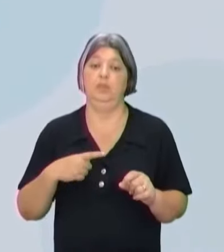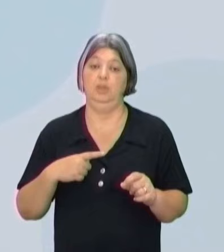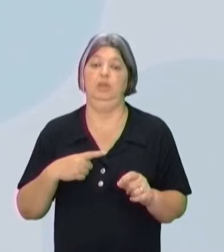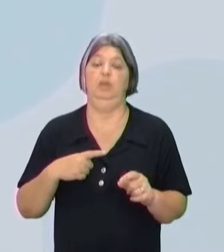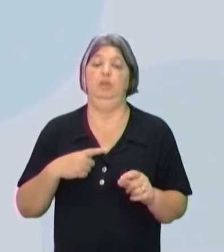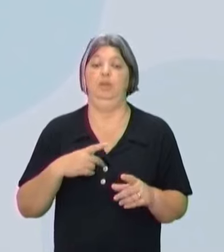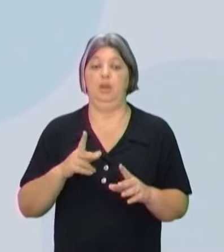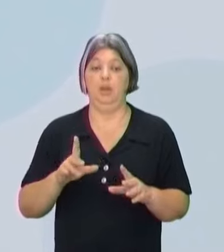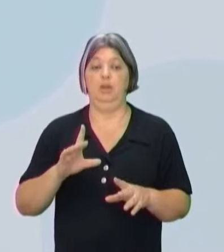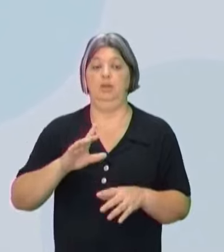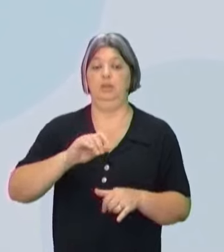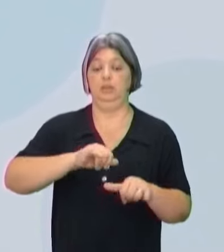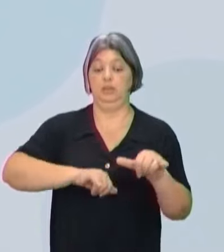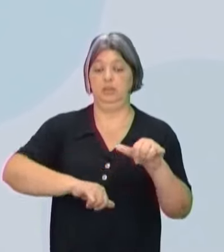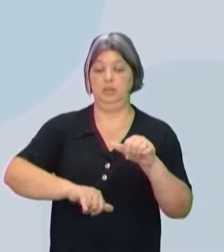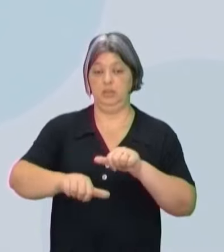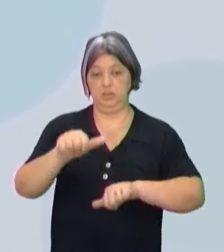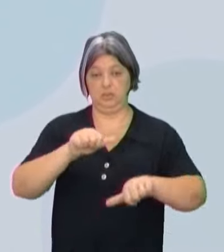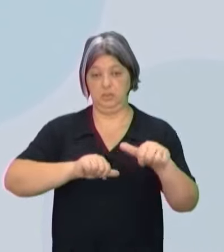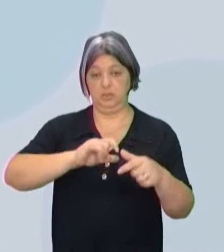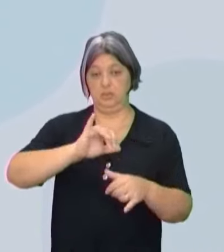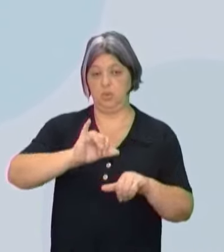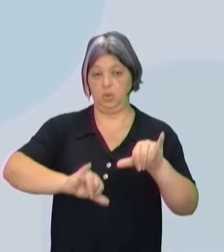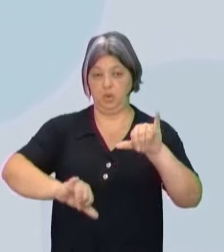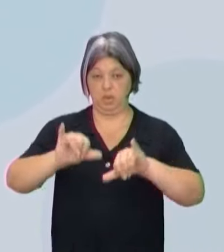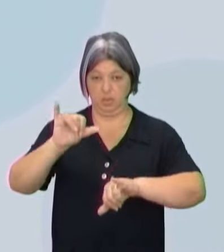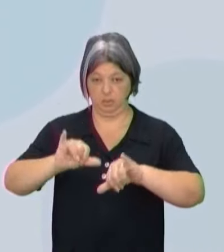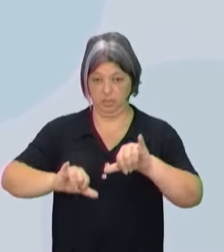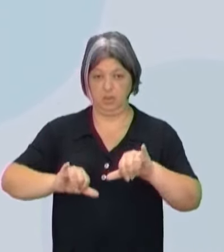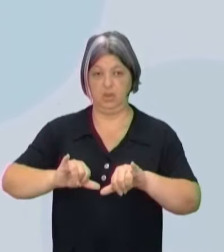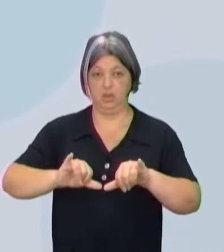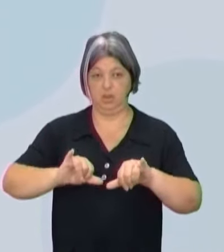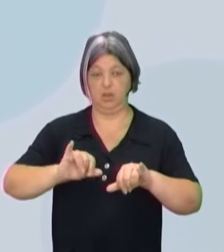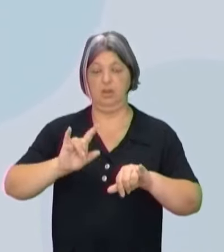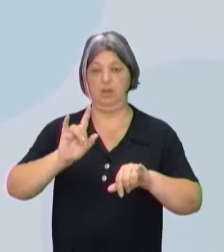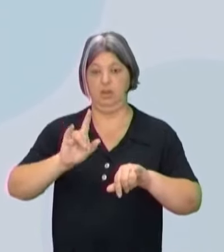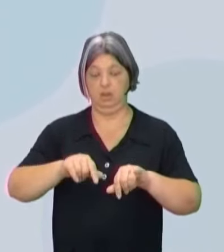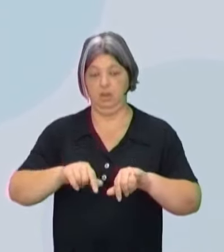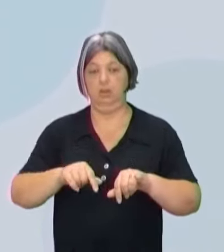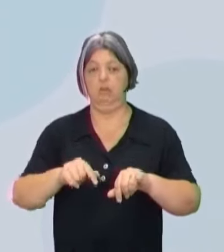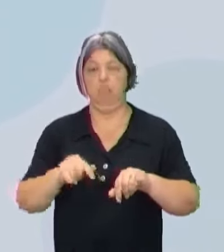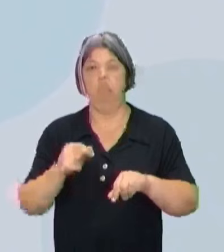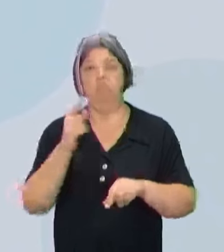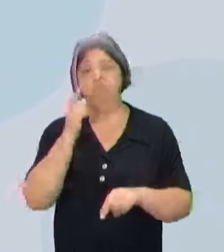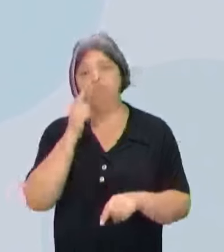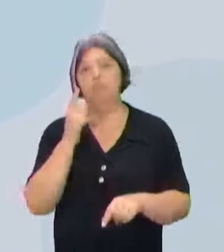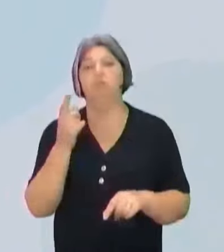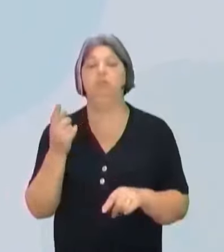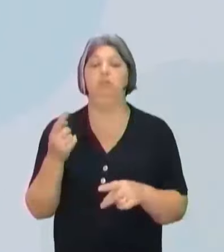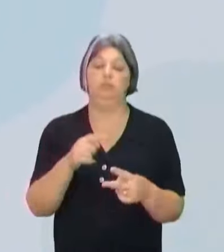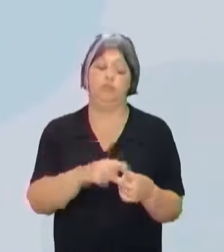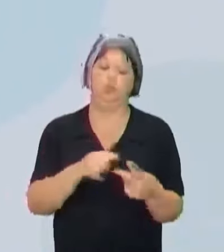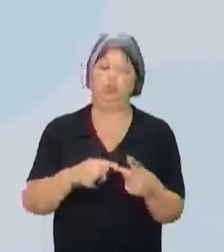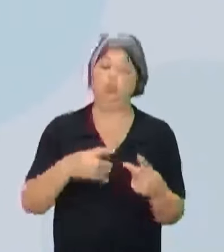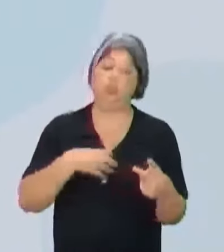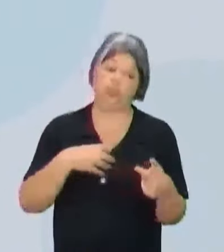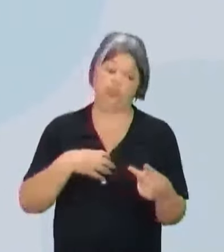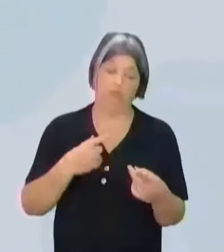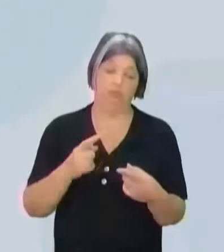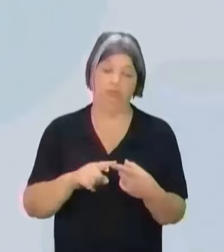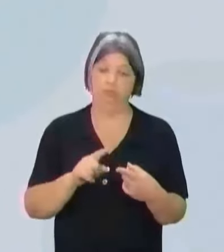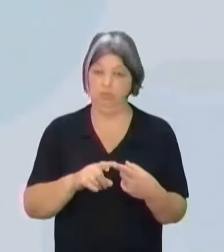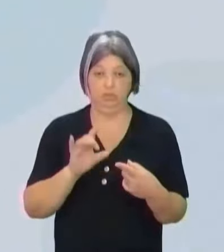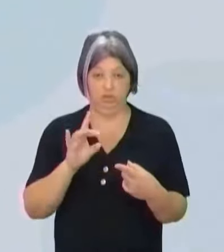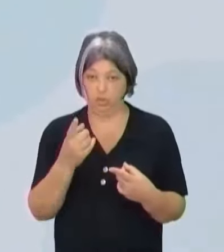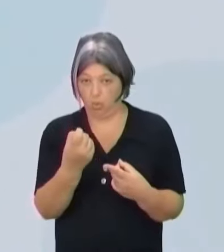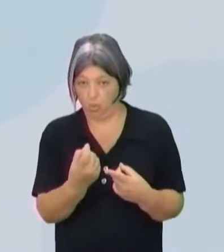A transformação química, ela deve ser reversível. Então, ela deve ocorrer nos dois sentidos. Porque se for uma